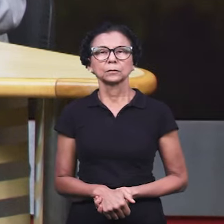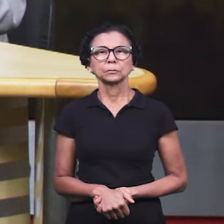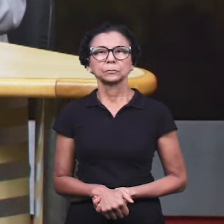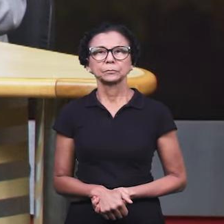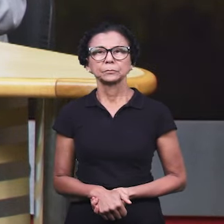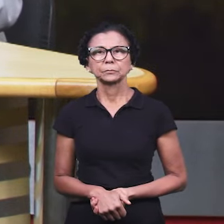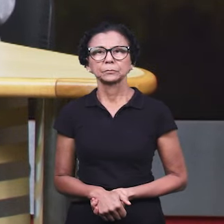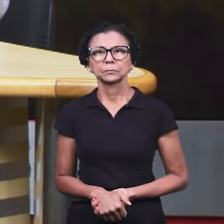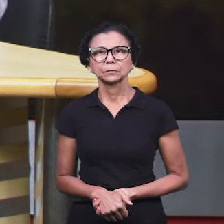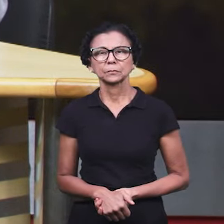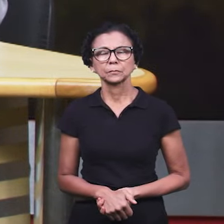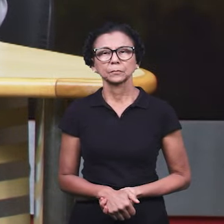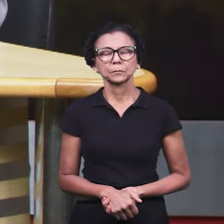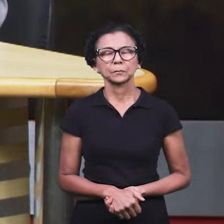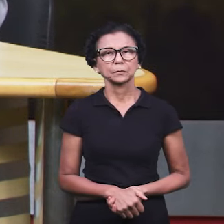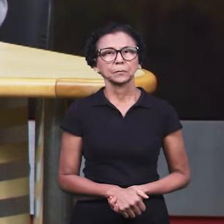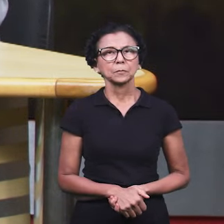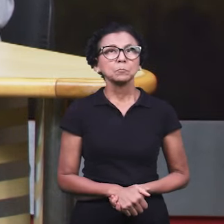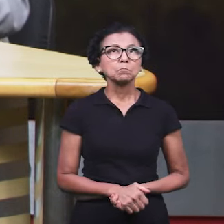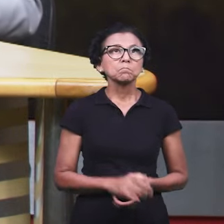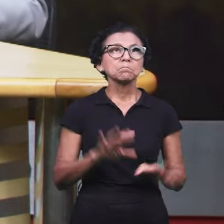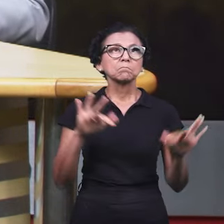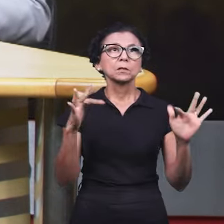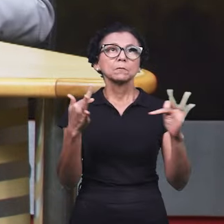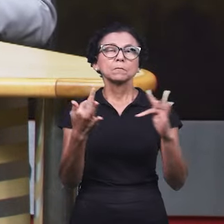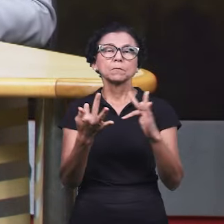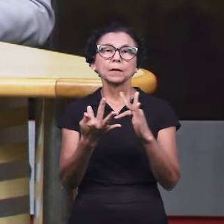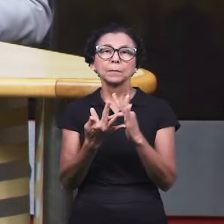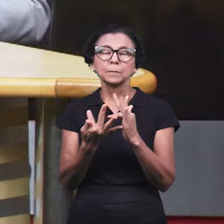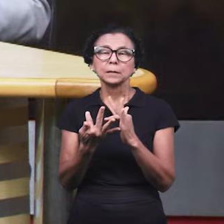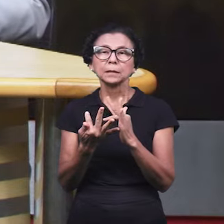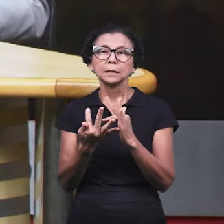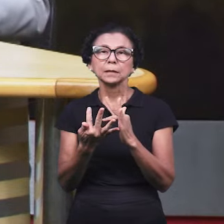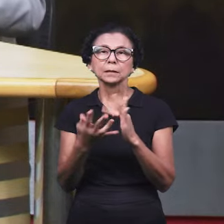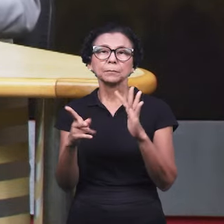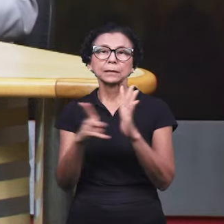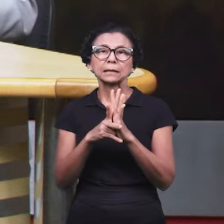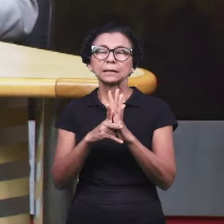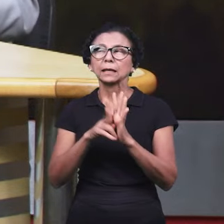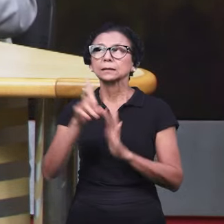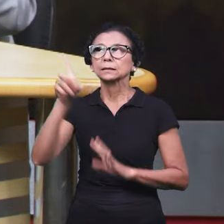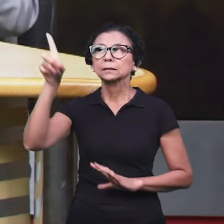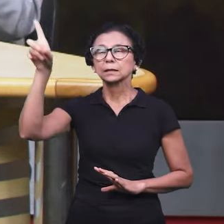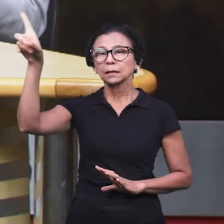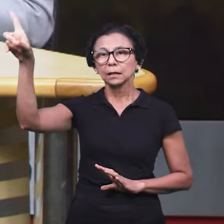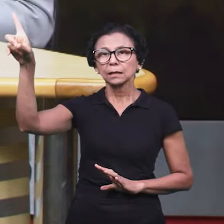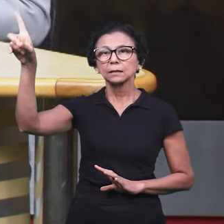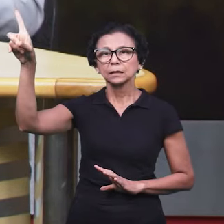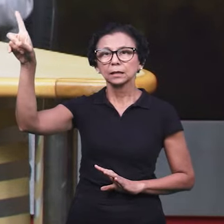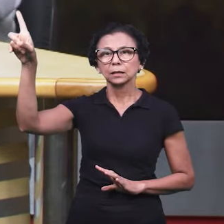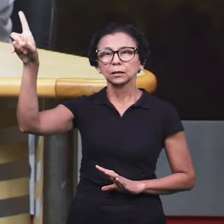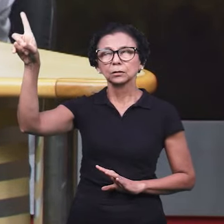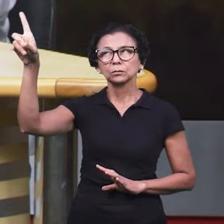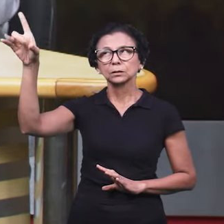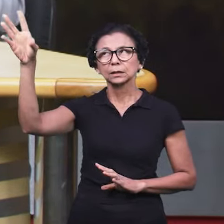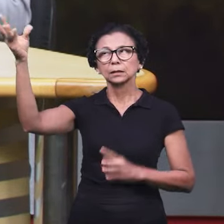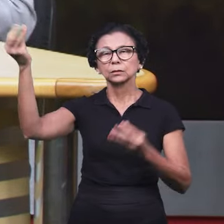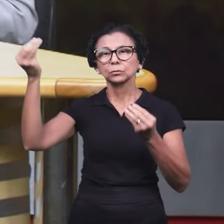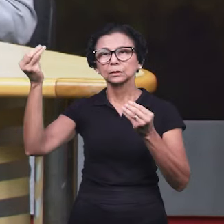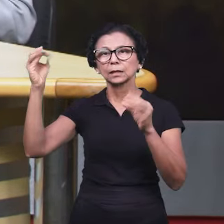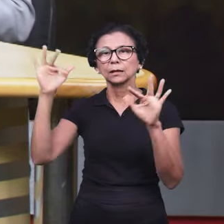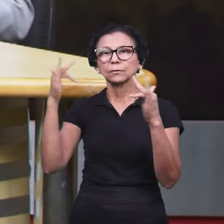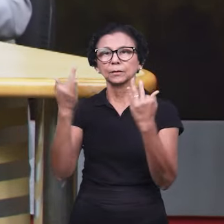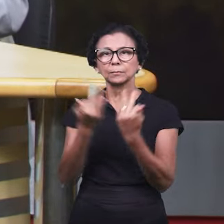da família como um projeto de Deus em que Deus nos dá também para a nossa paz para a nossa